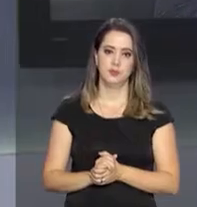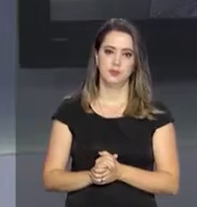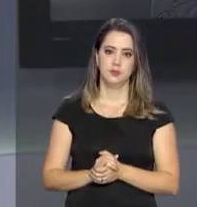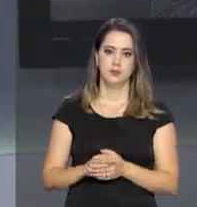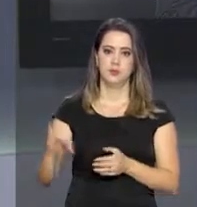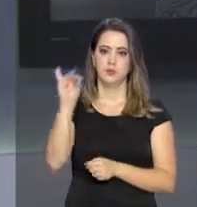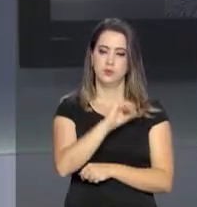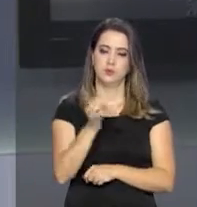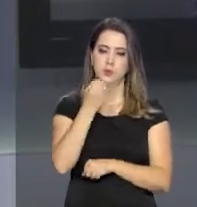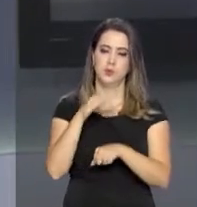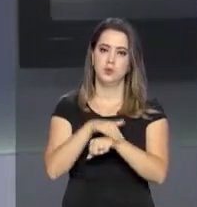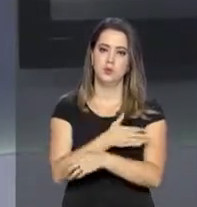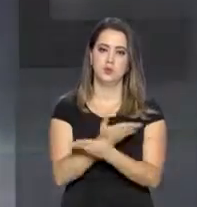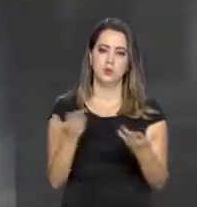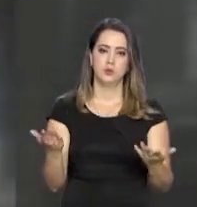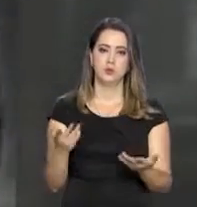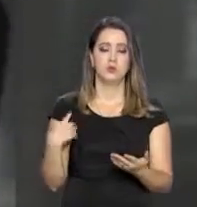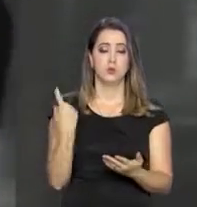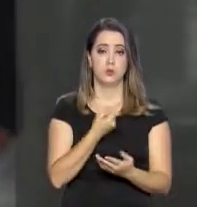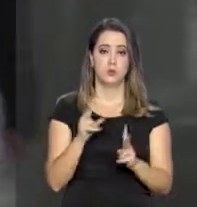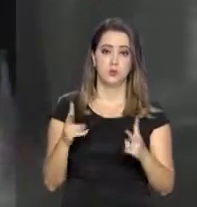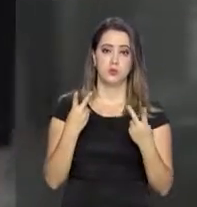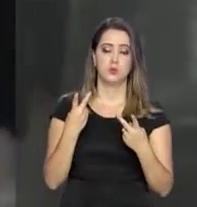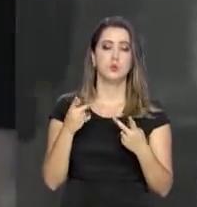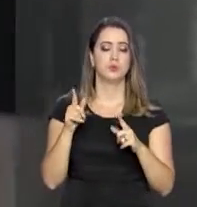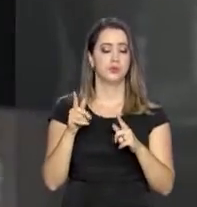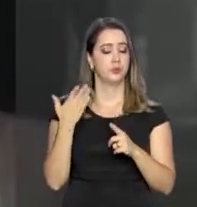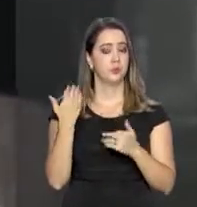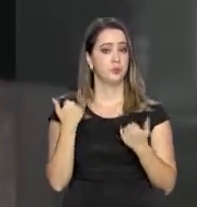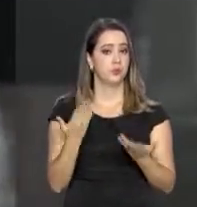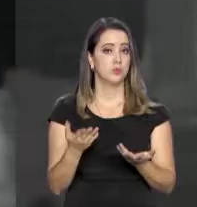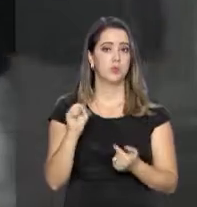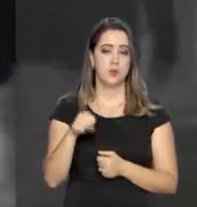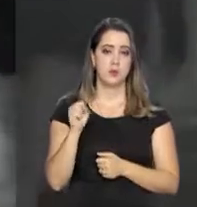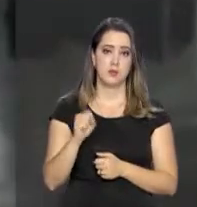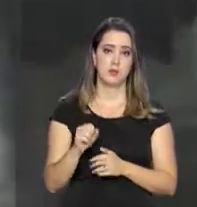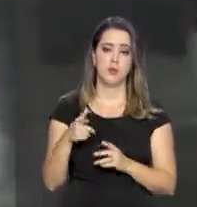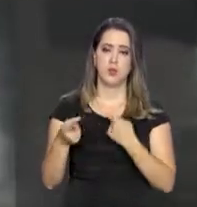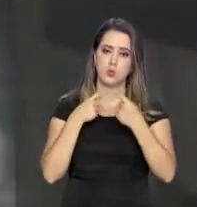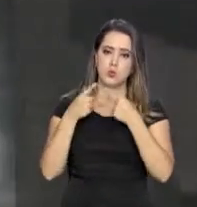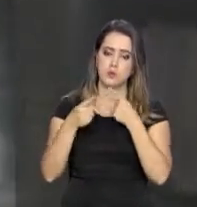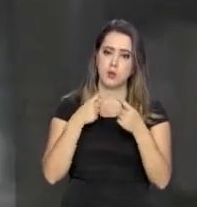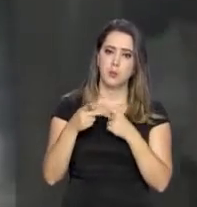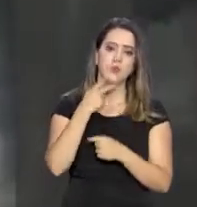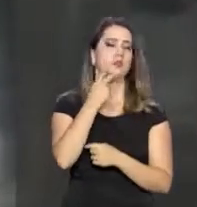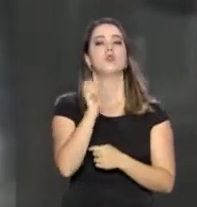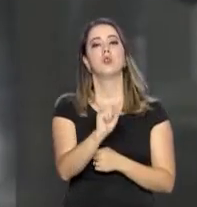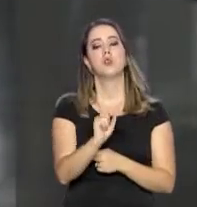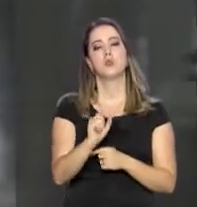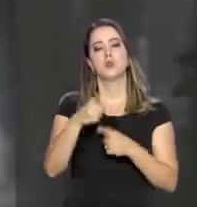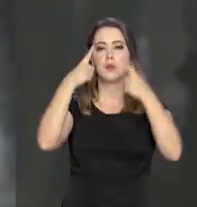Oi, Roberto, boa noite para você também, boa noite a todos que nos assistem. Exatamente isso, Roberto, essa sessão de debates para tratar aí da questão